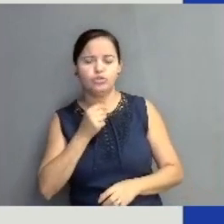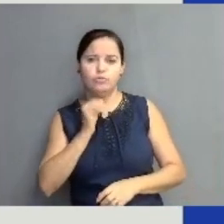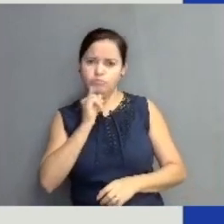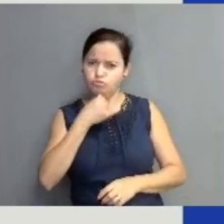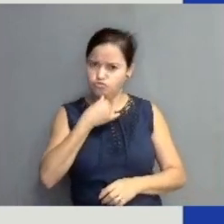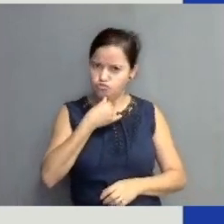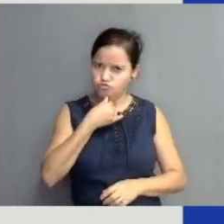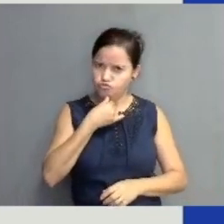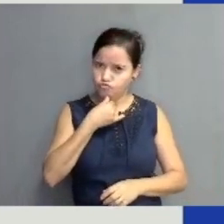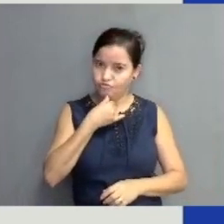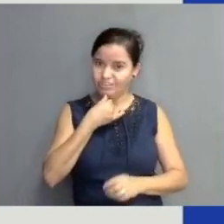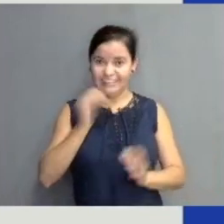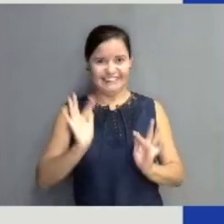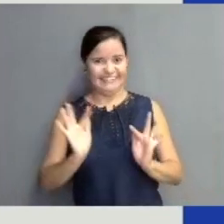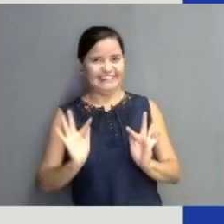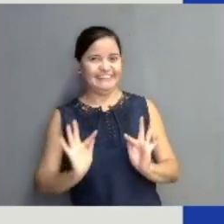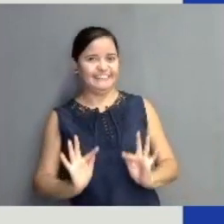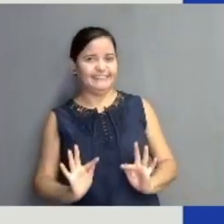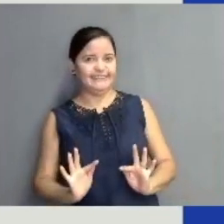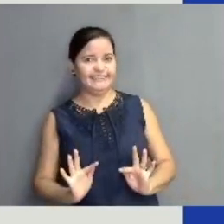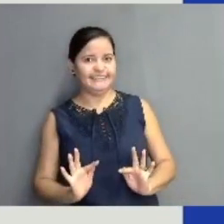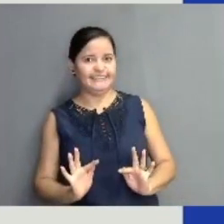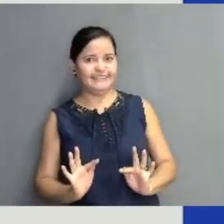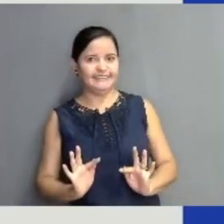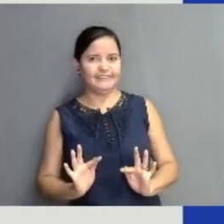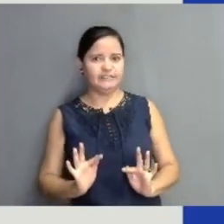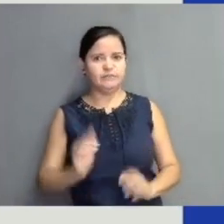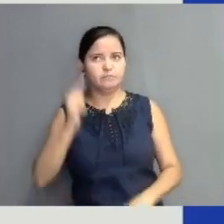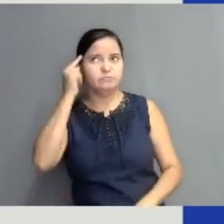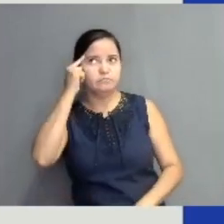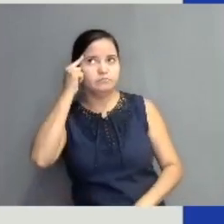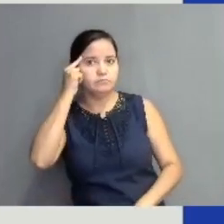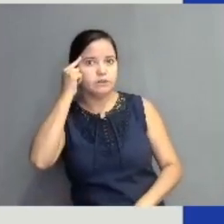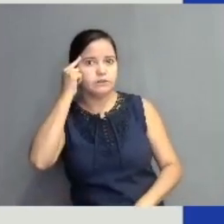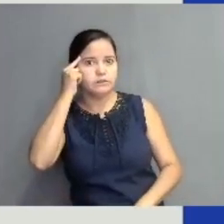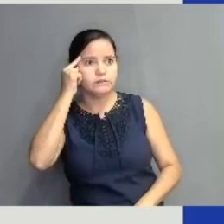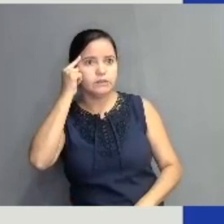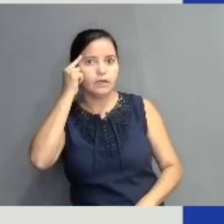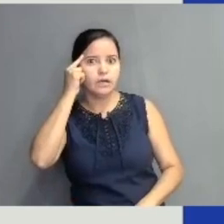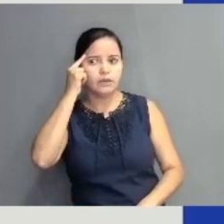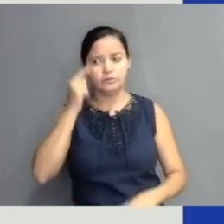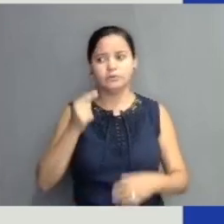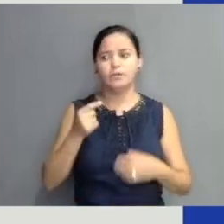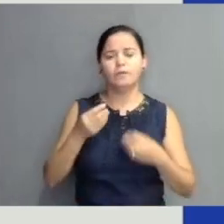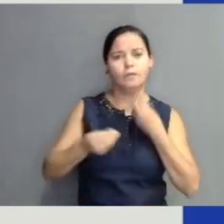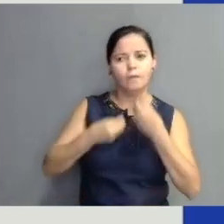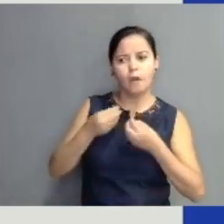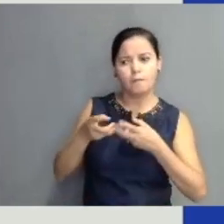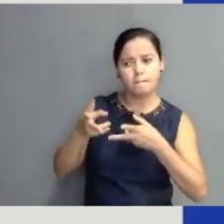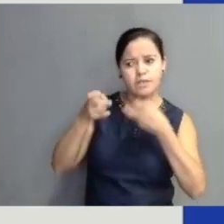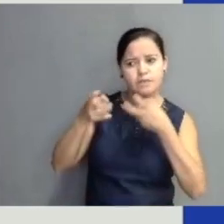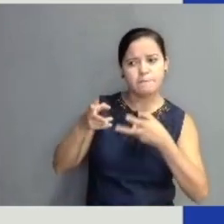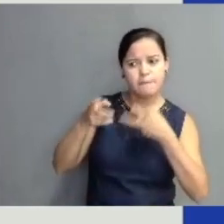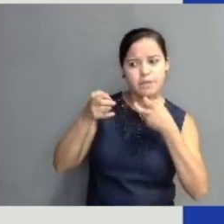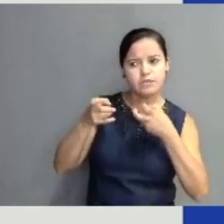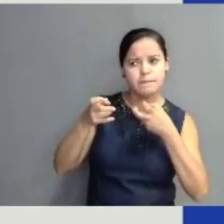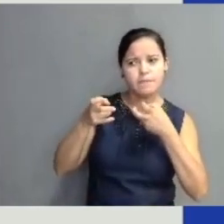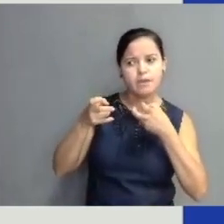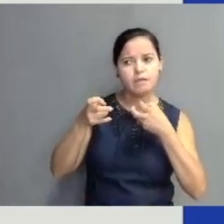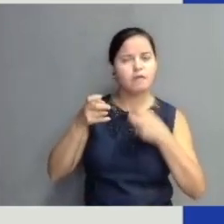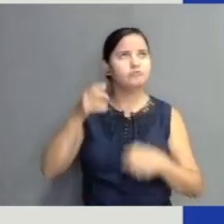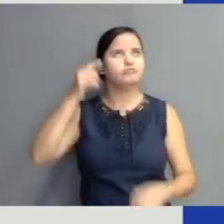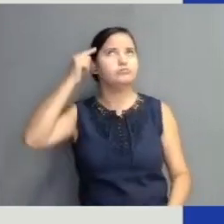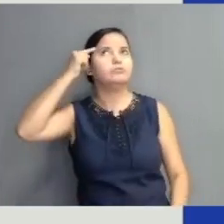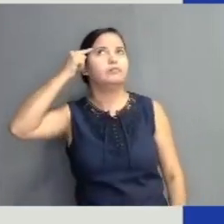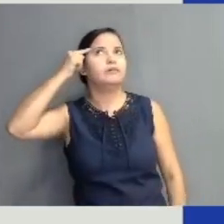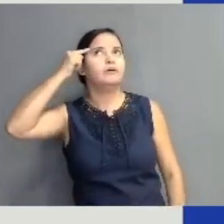triste? Esse menino está feliz? Ele está pensando, né? Que a gente consegue observar, ó, esse balãozinho, né? Só focando